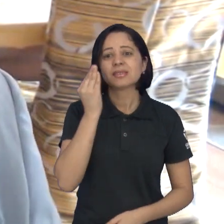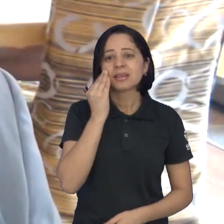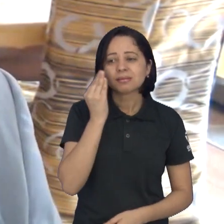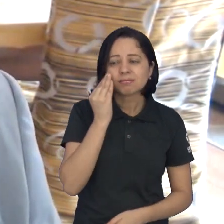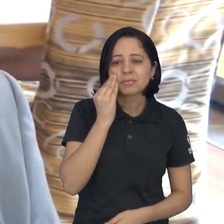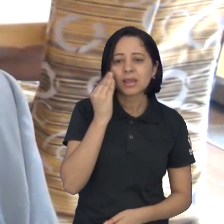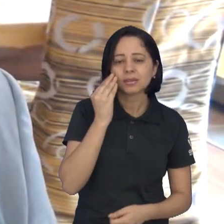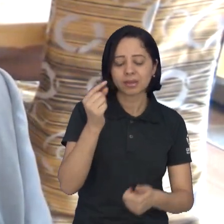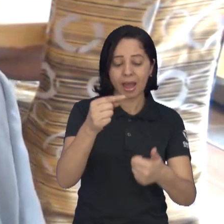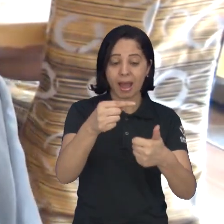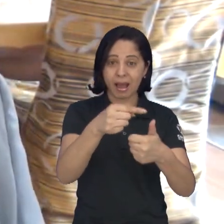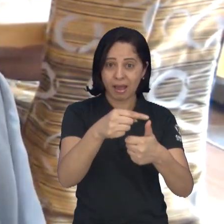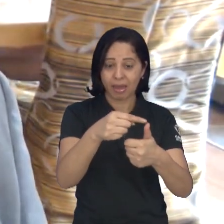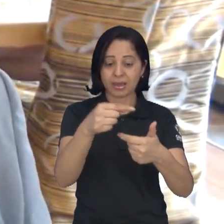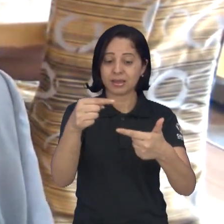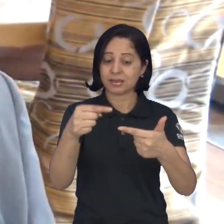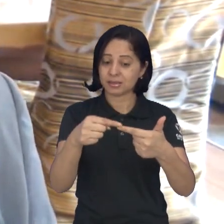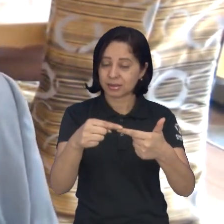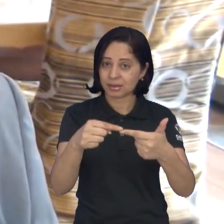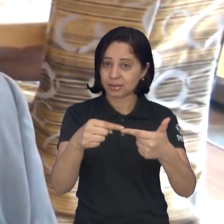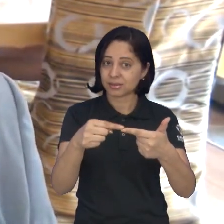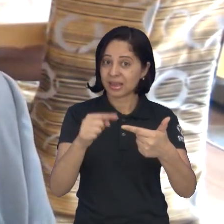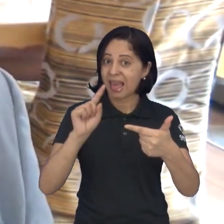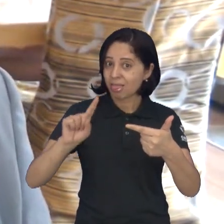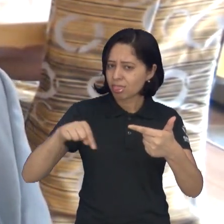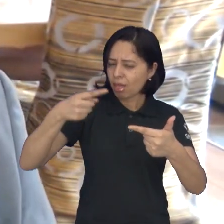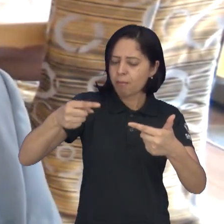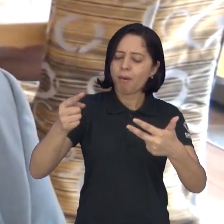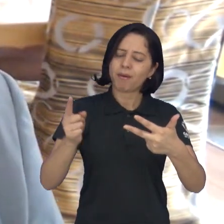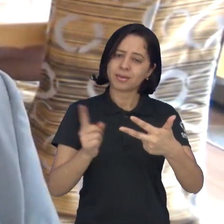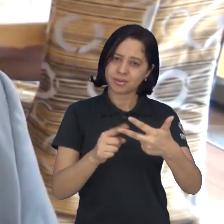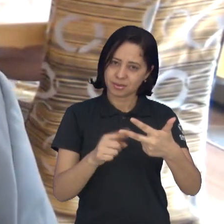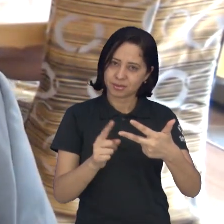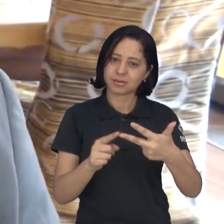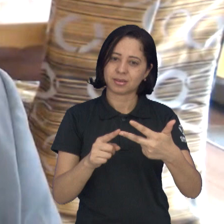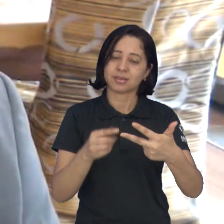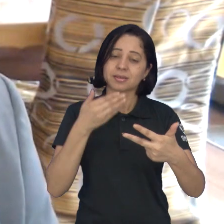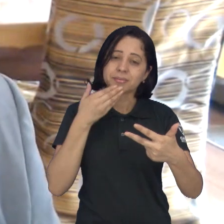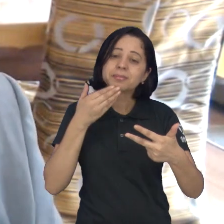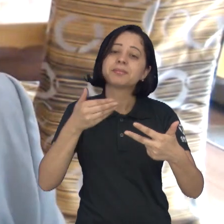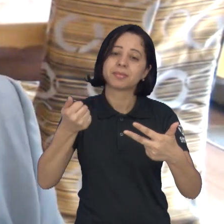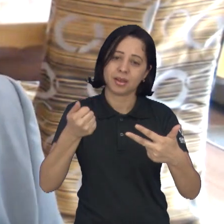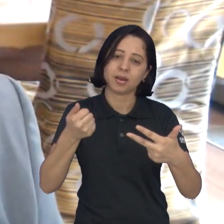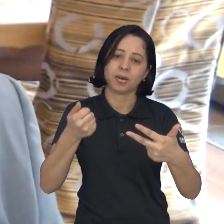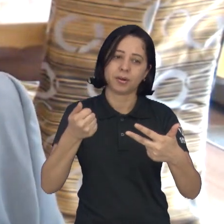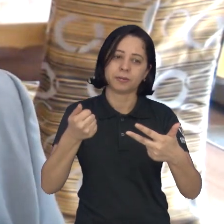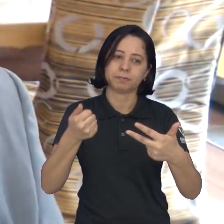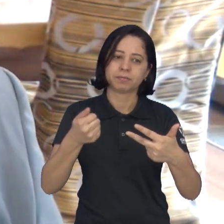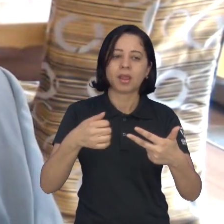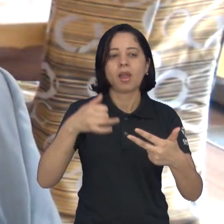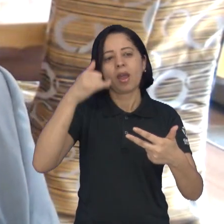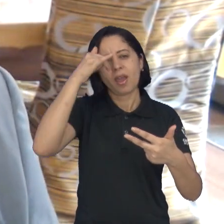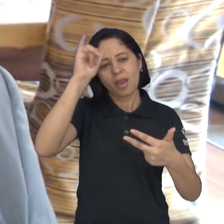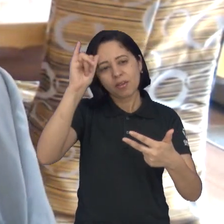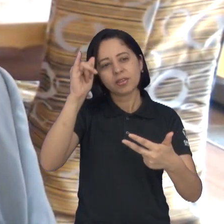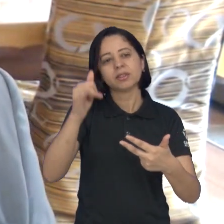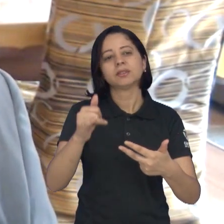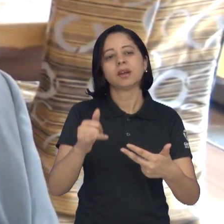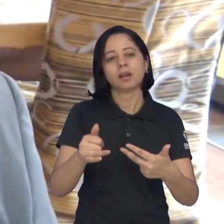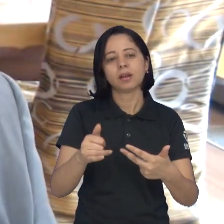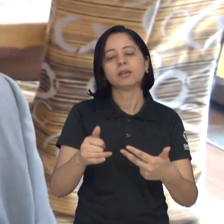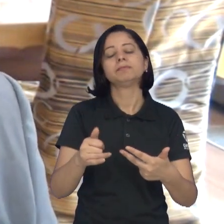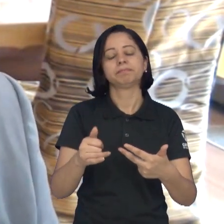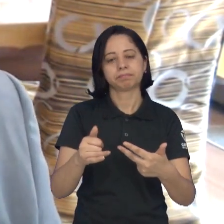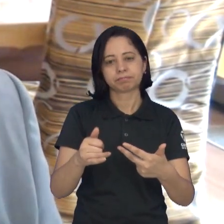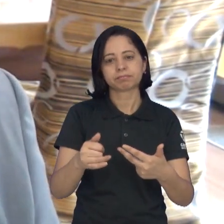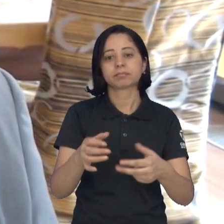pessoas resolverem entre si a situação para que não seja invocado o poder judiciário, que isso também envolve